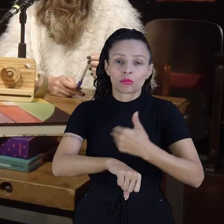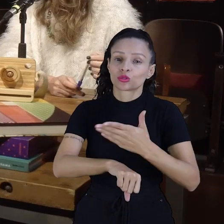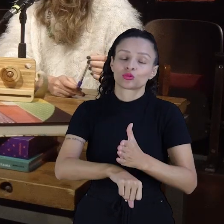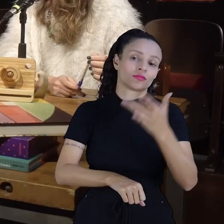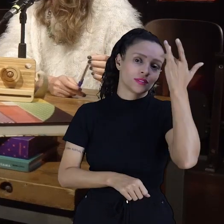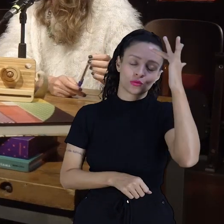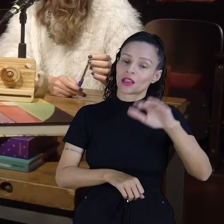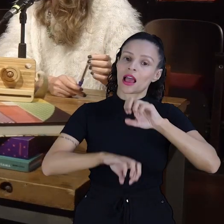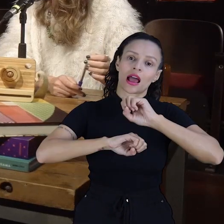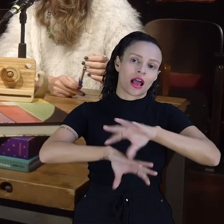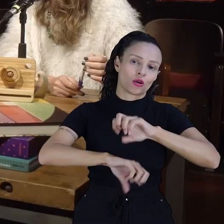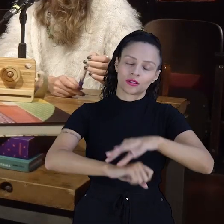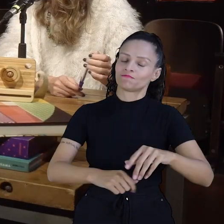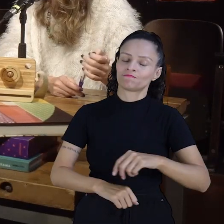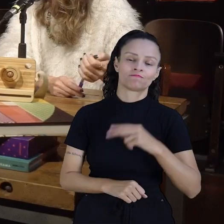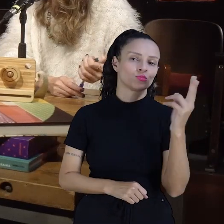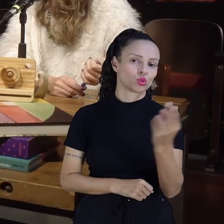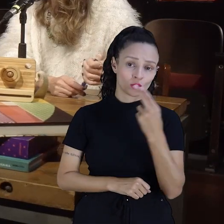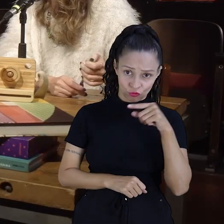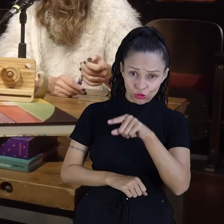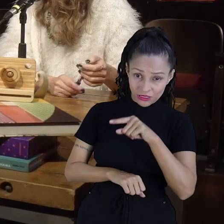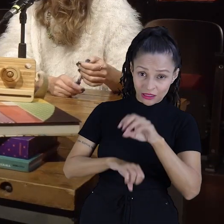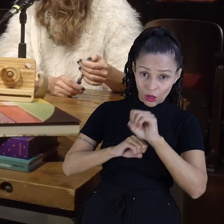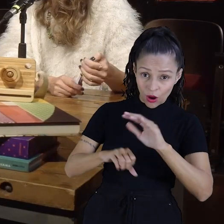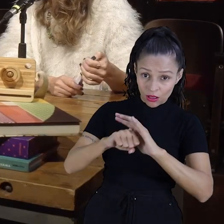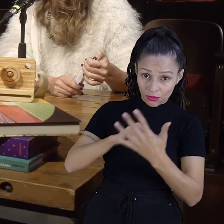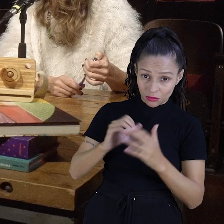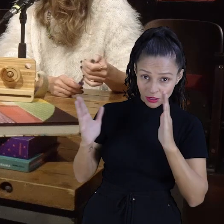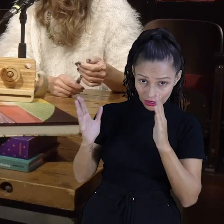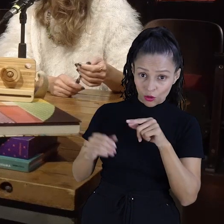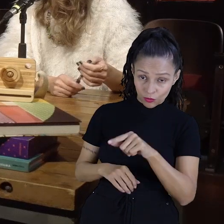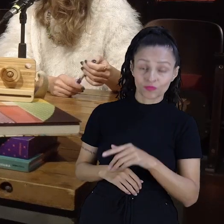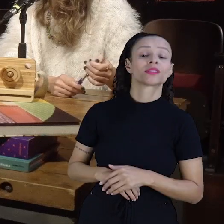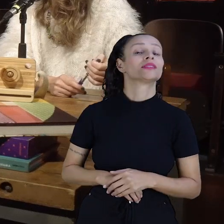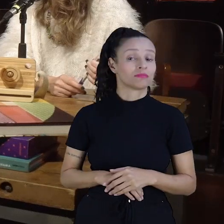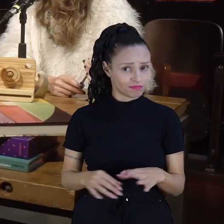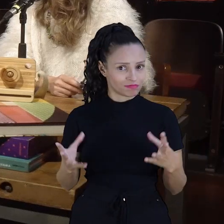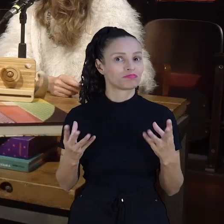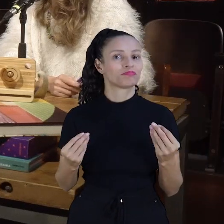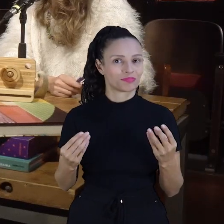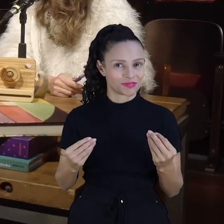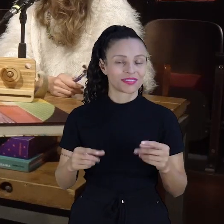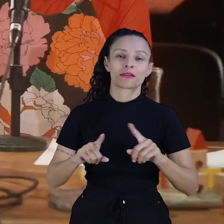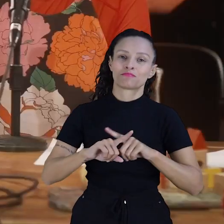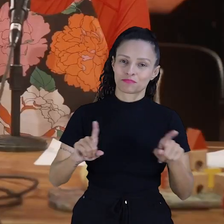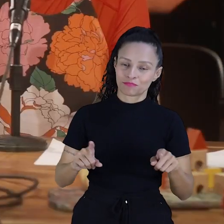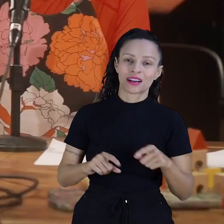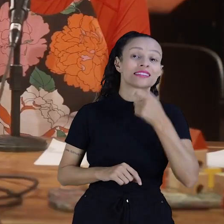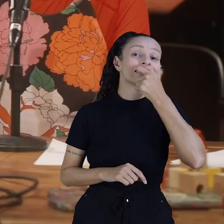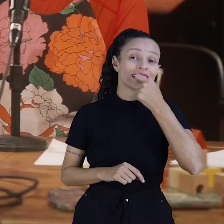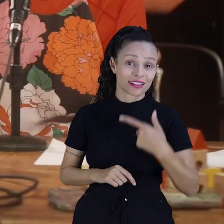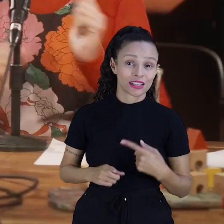não sei, a aula não acontecia. Você chegou a dar aula no período da pandemia, Guga? Muito, mas foi uma coisa